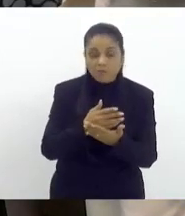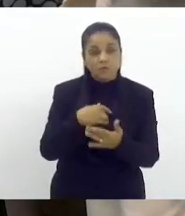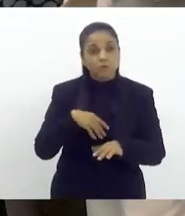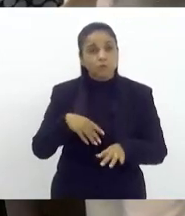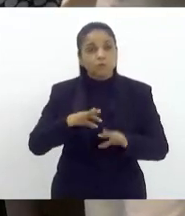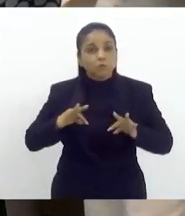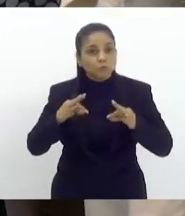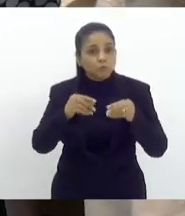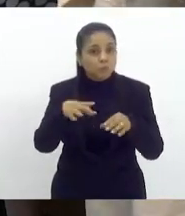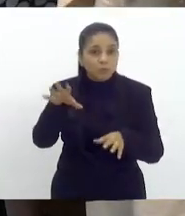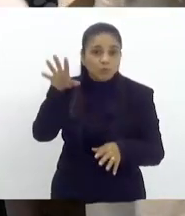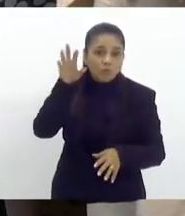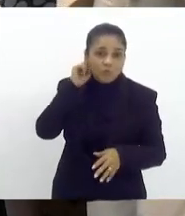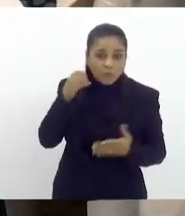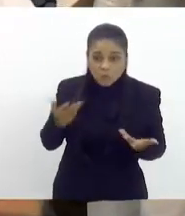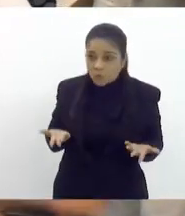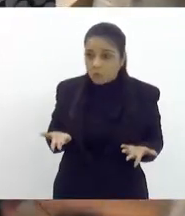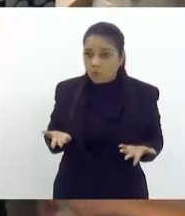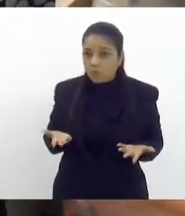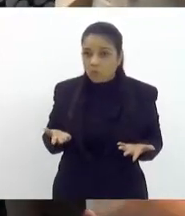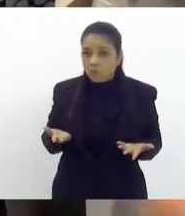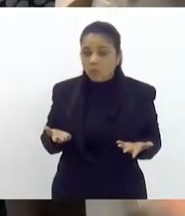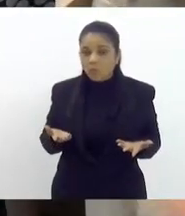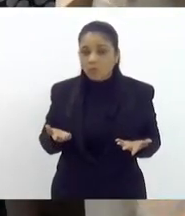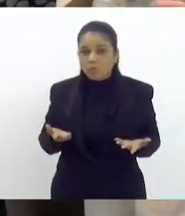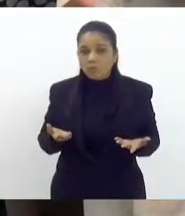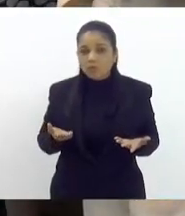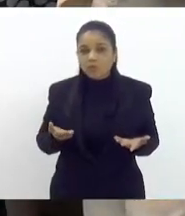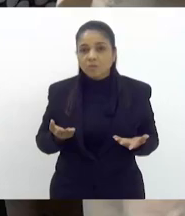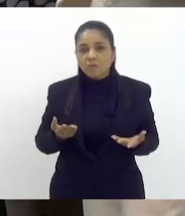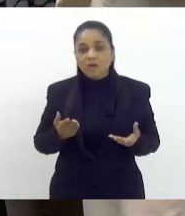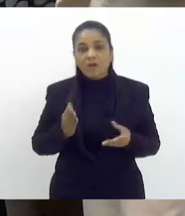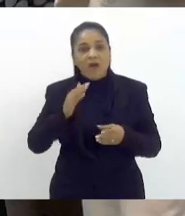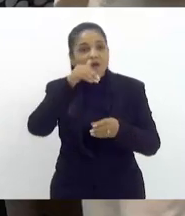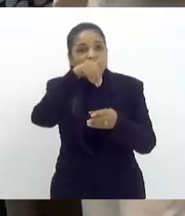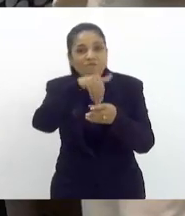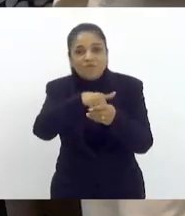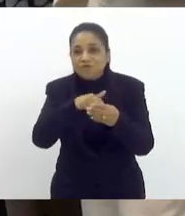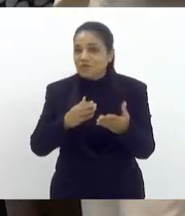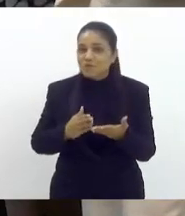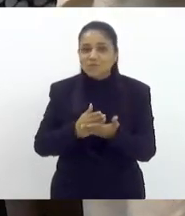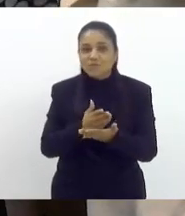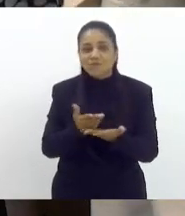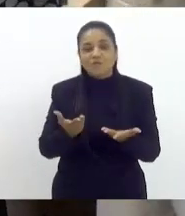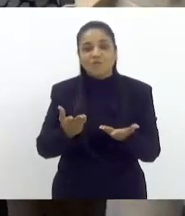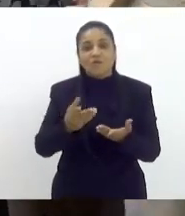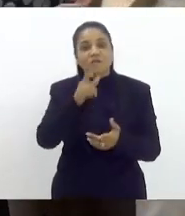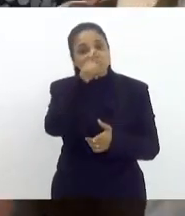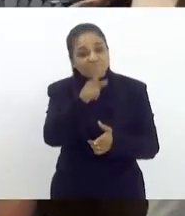aqui ouviu não passou a votação Presidente não passou a votação presente